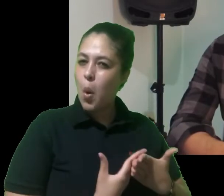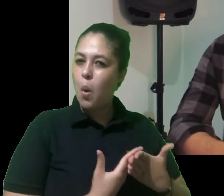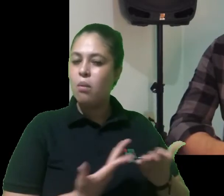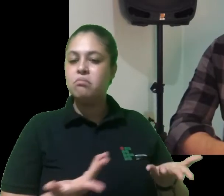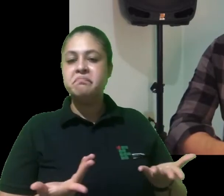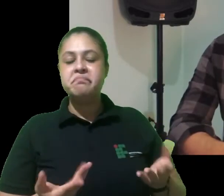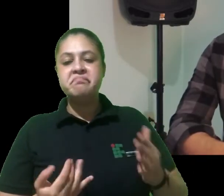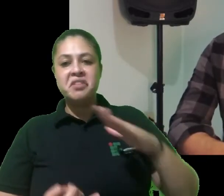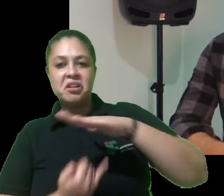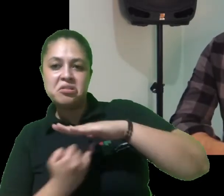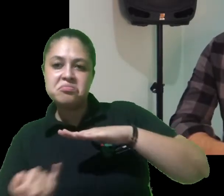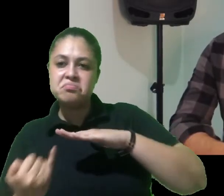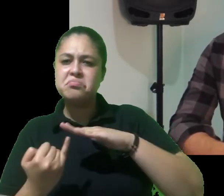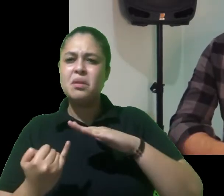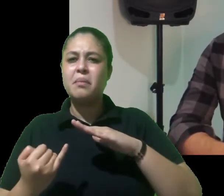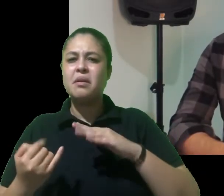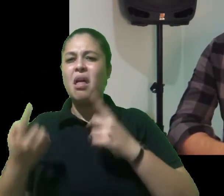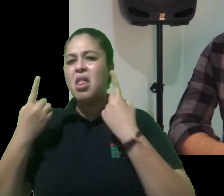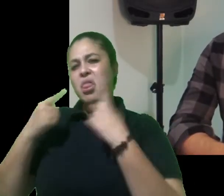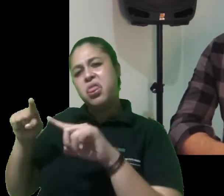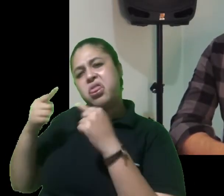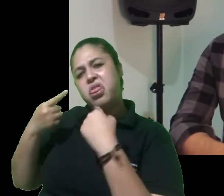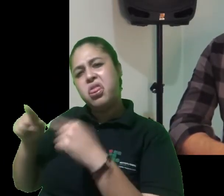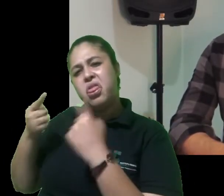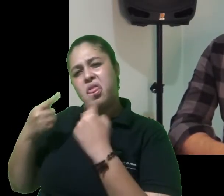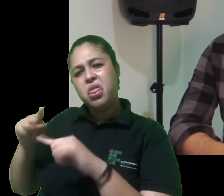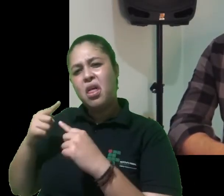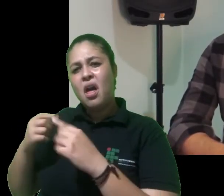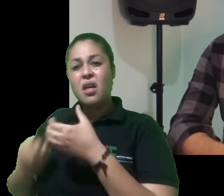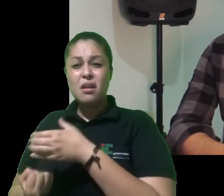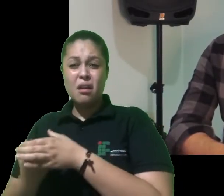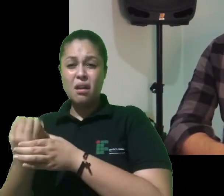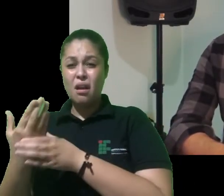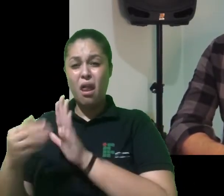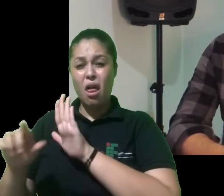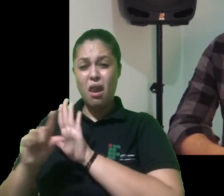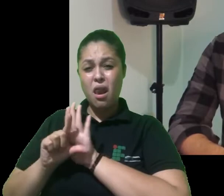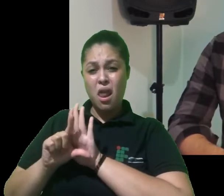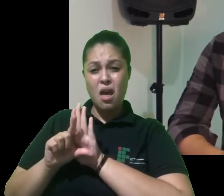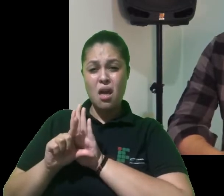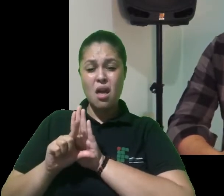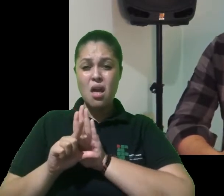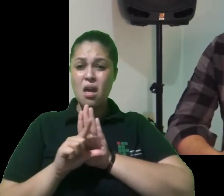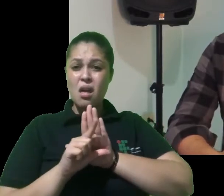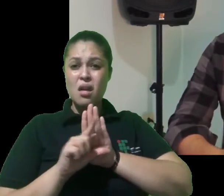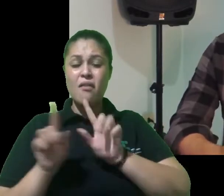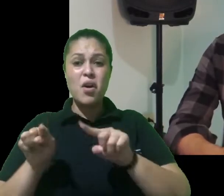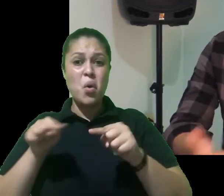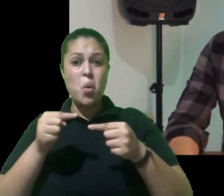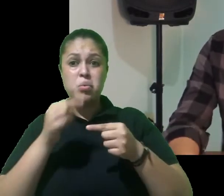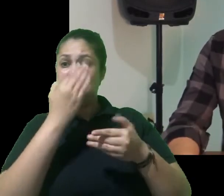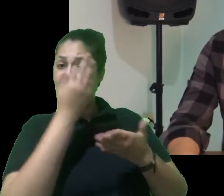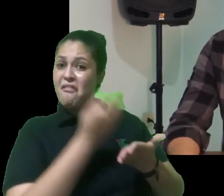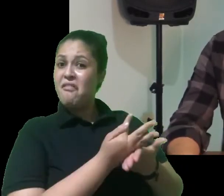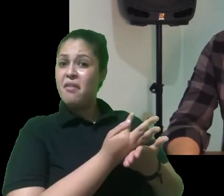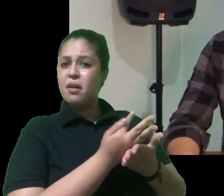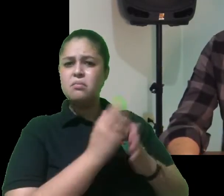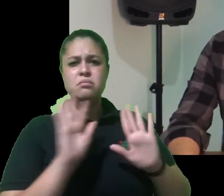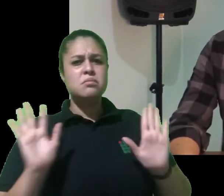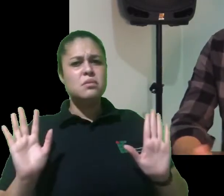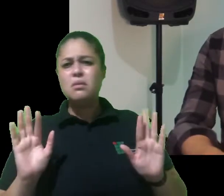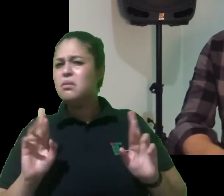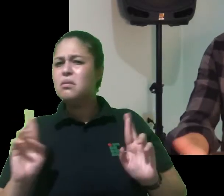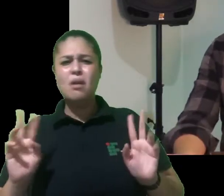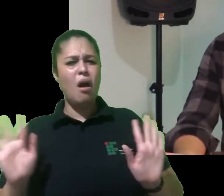escola e a academia de modo a acusar a academia de criar doutrinas que vão contra as suas